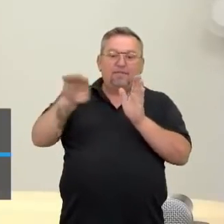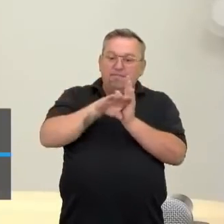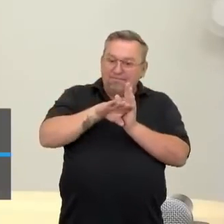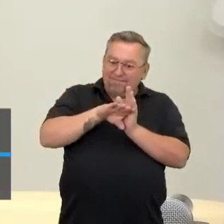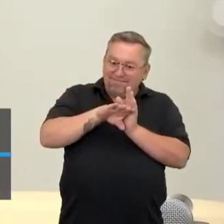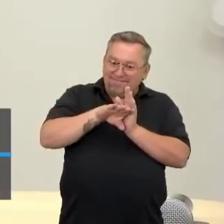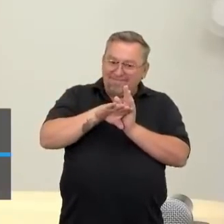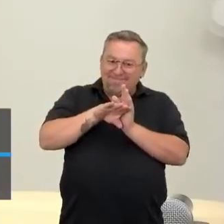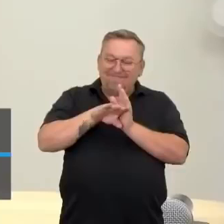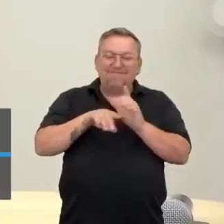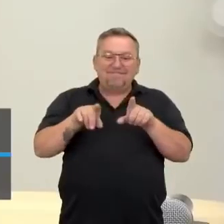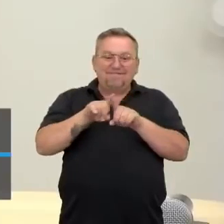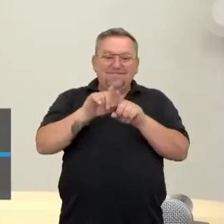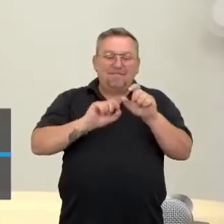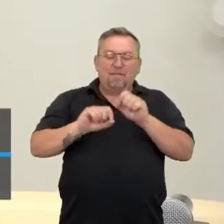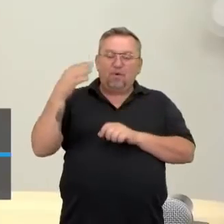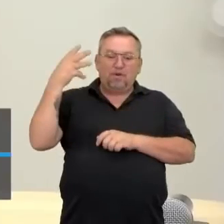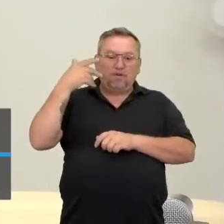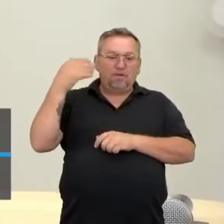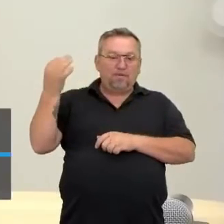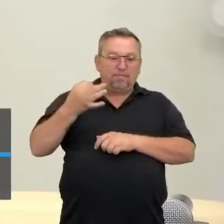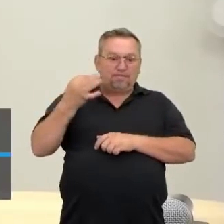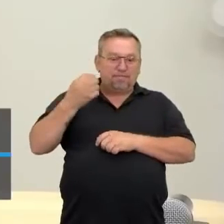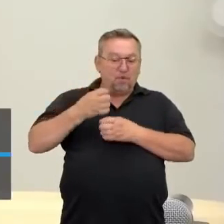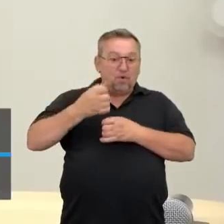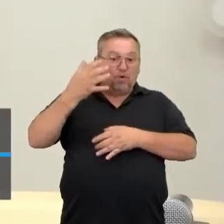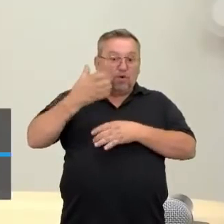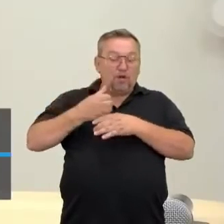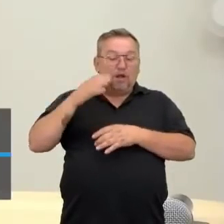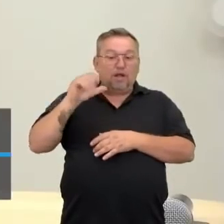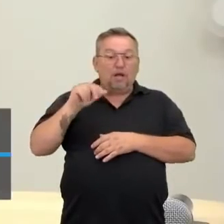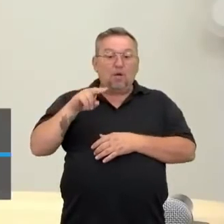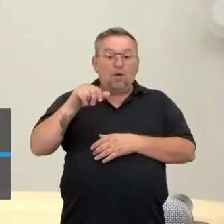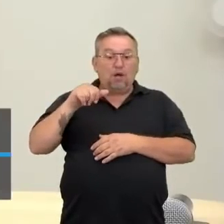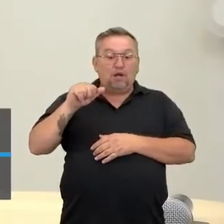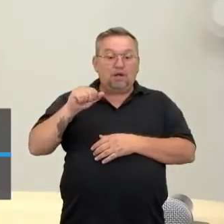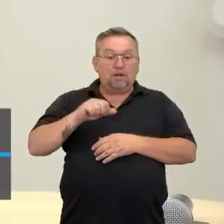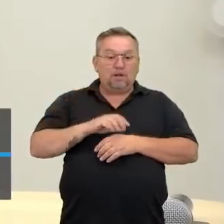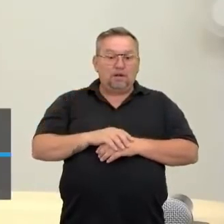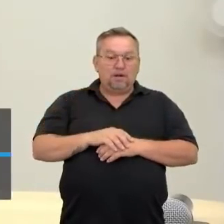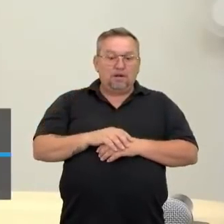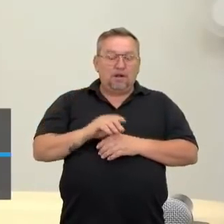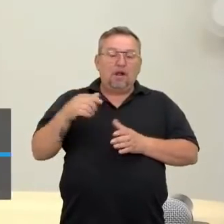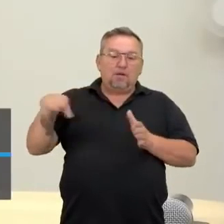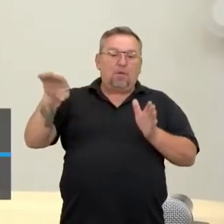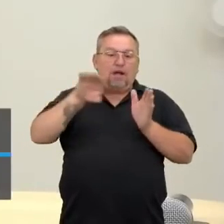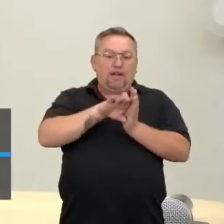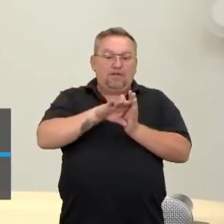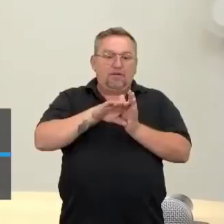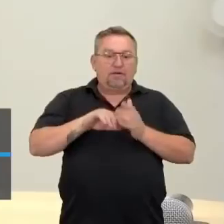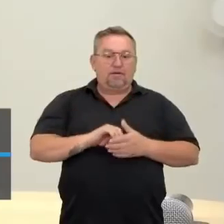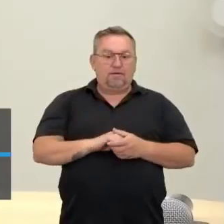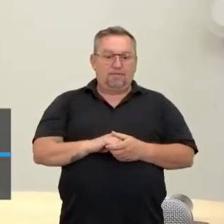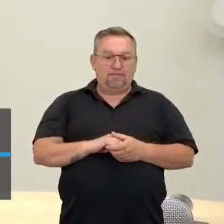com o ED lá no final, bonitinho. E tá subindo agora. A Kawane mandou regular, arrived, stayed,